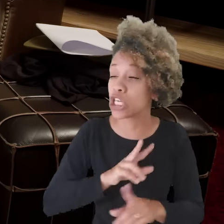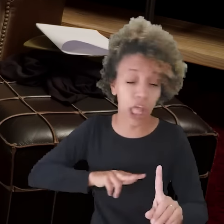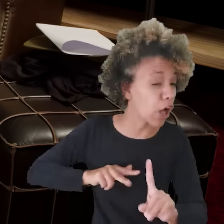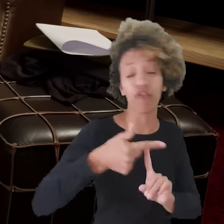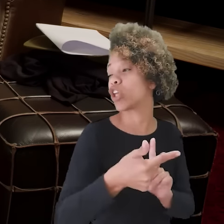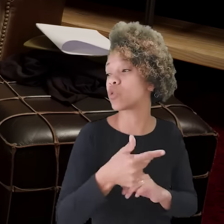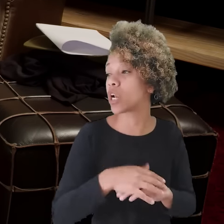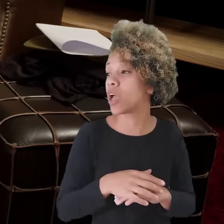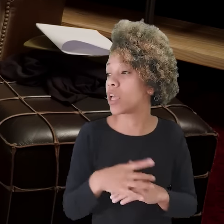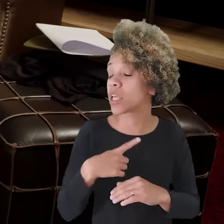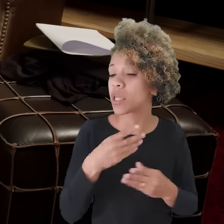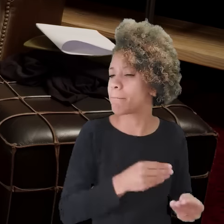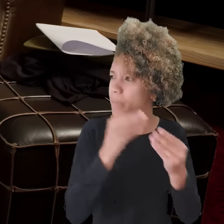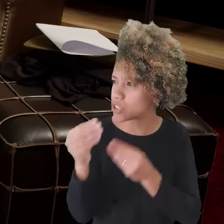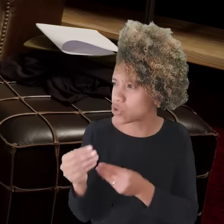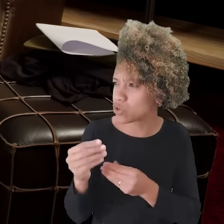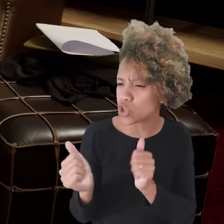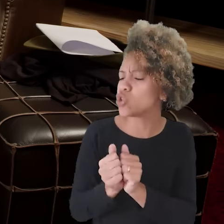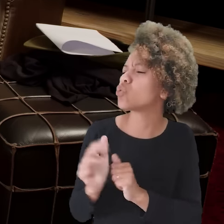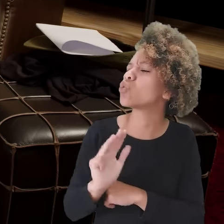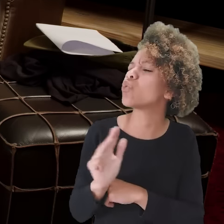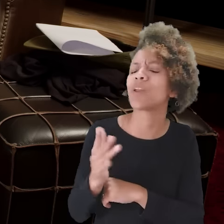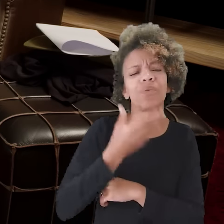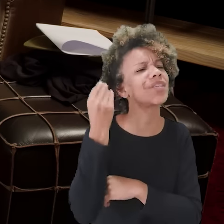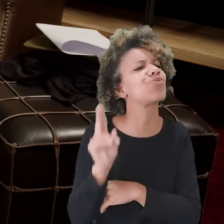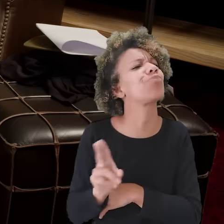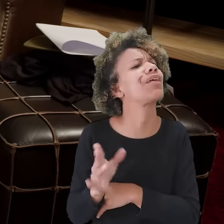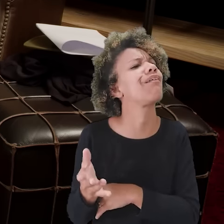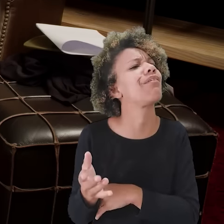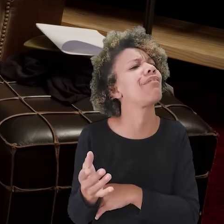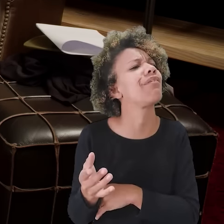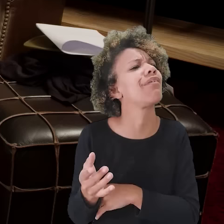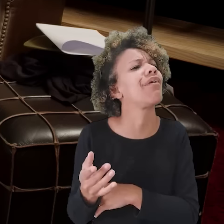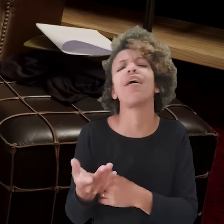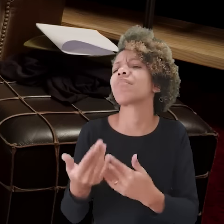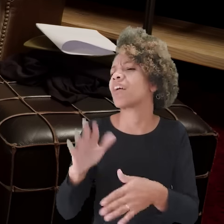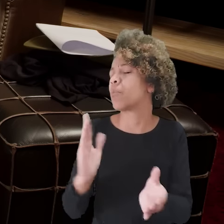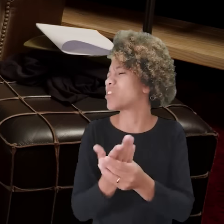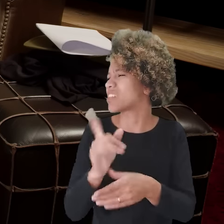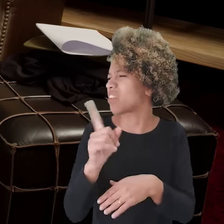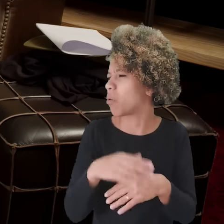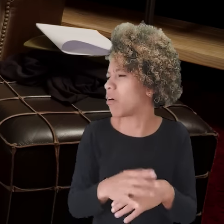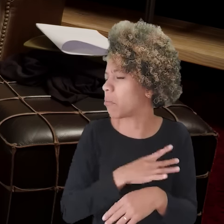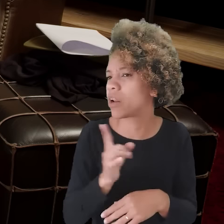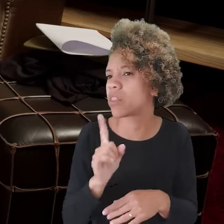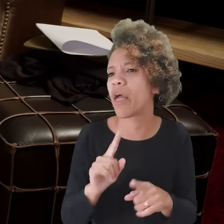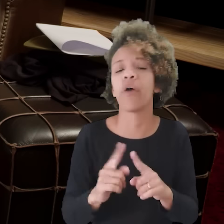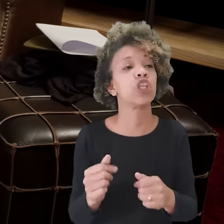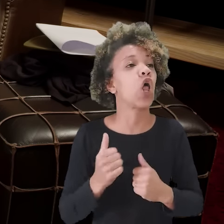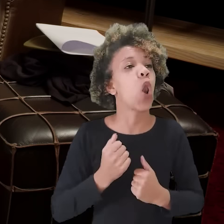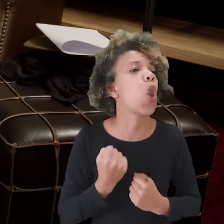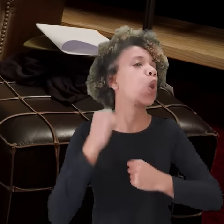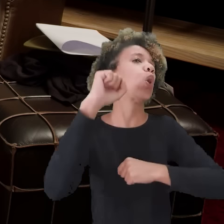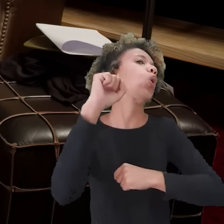raiva desse maluco não voadora nele é que que passou a faixa tava junto do Lula eu esqueci o nome dele eu não vou falar o nome dele não se ele não vai nem querer me processar de novo é um maluco que ele